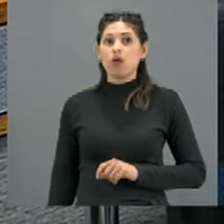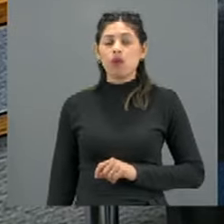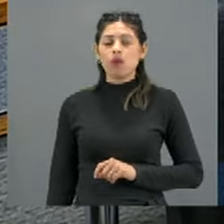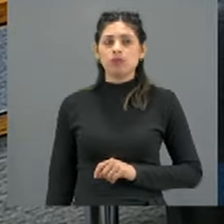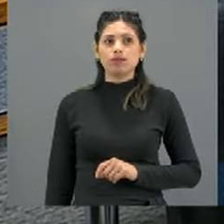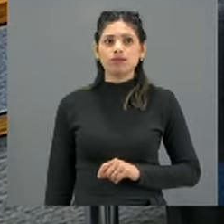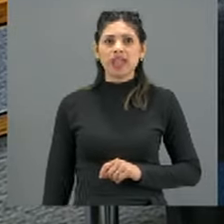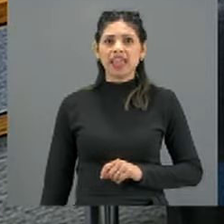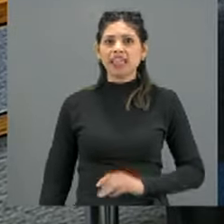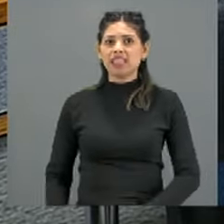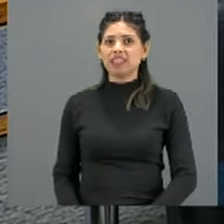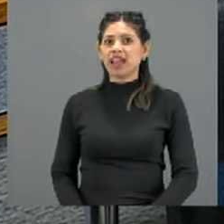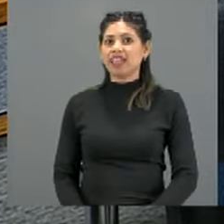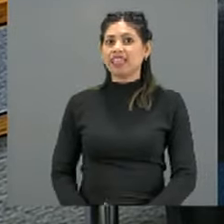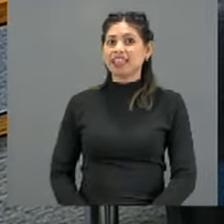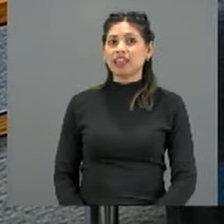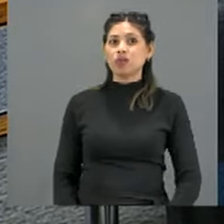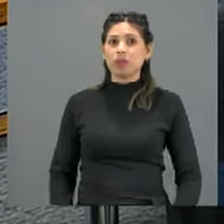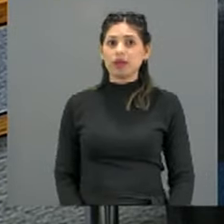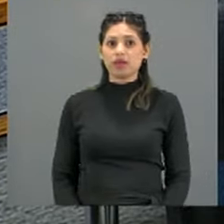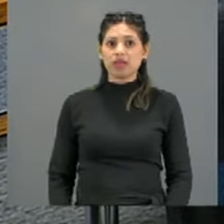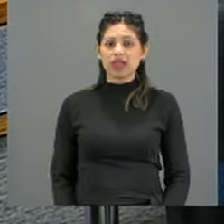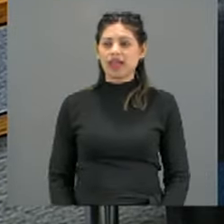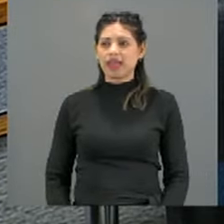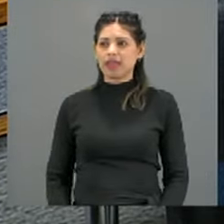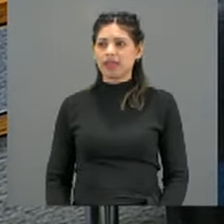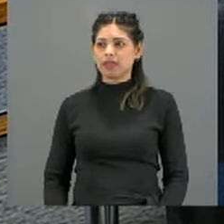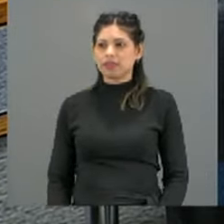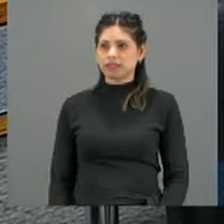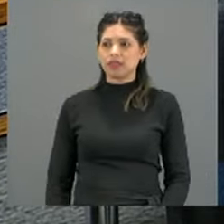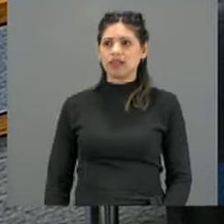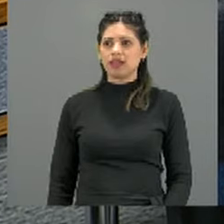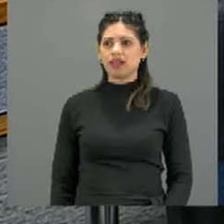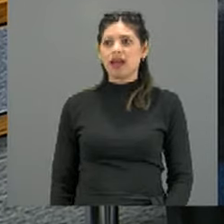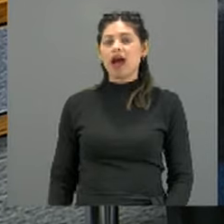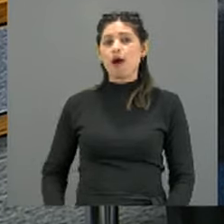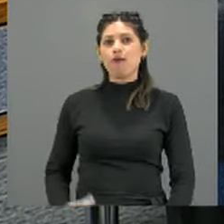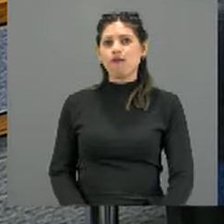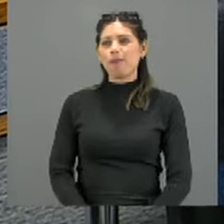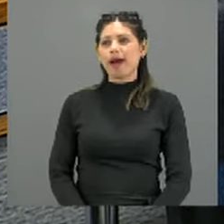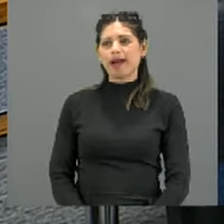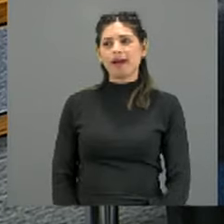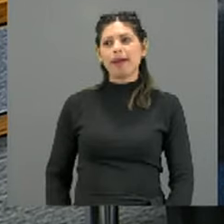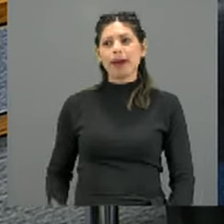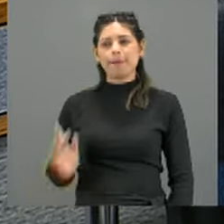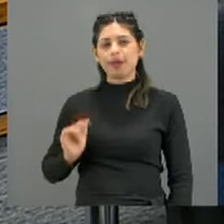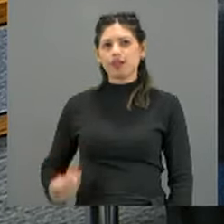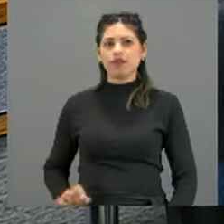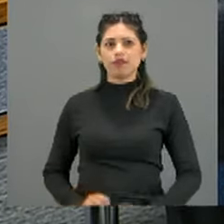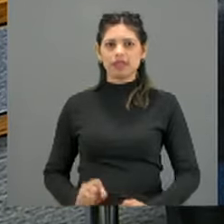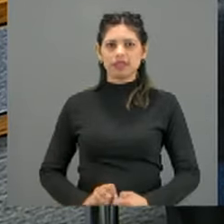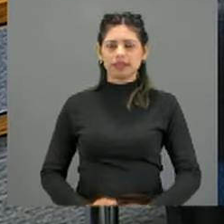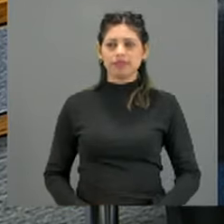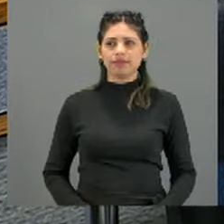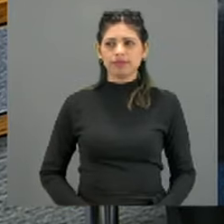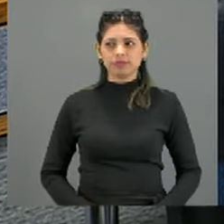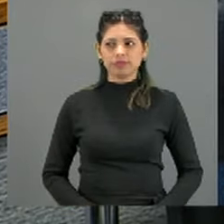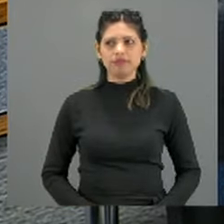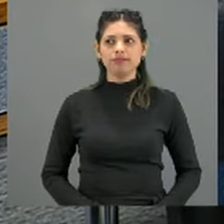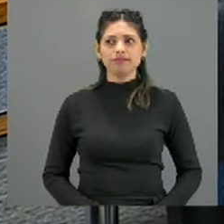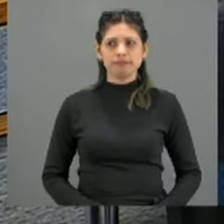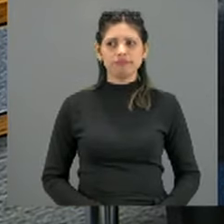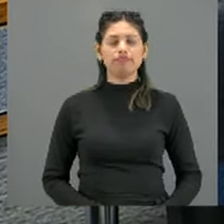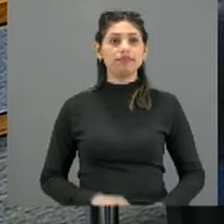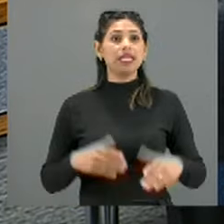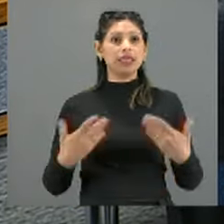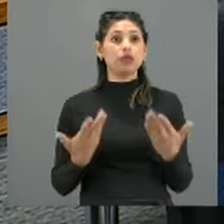continuar sobrevivendo com saúde, com educação, tendo mobilidade, para que realmente ele cumpra o papel dele como cacique